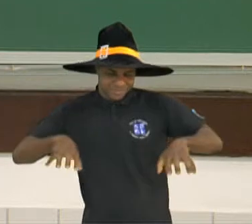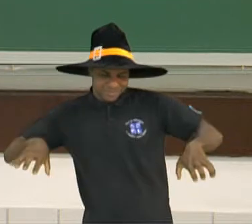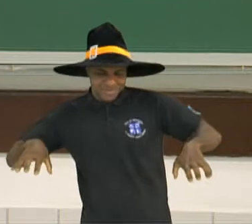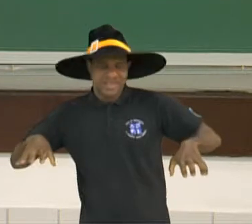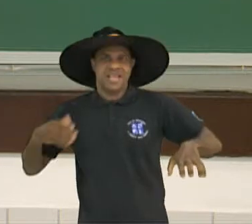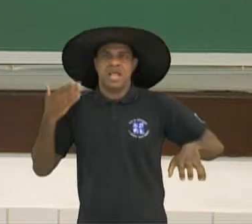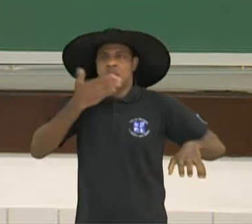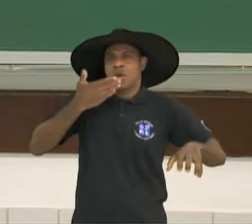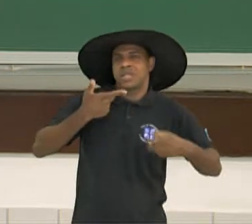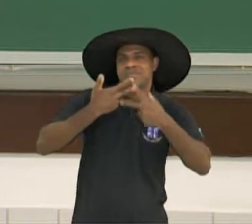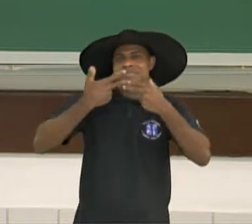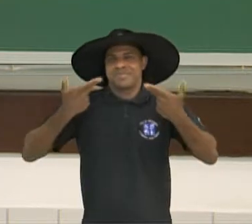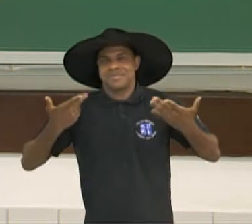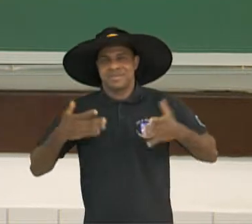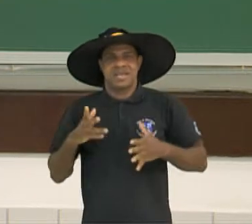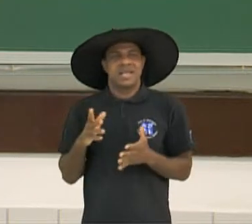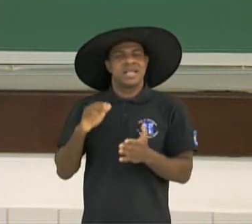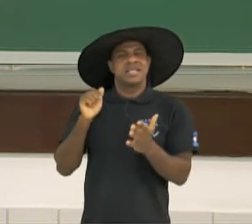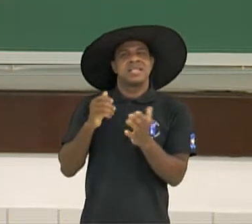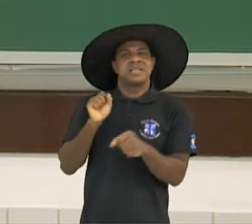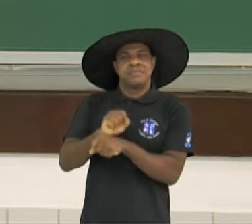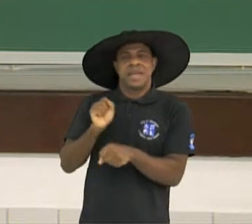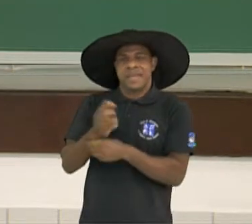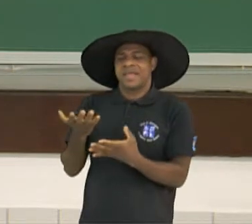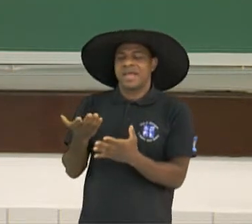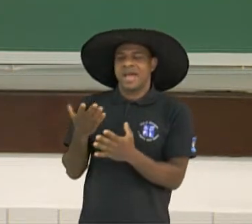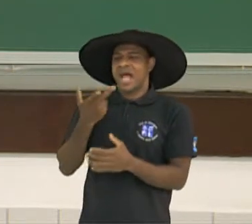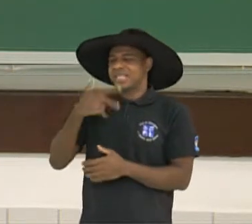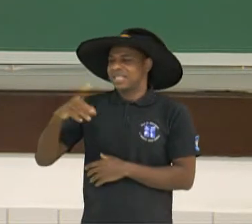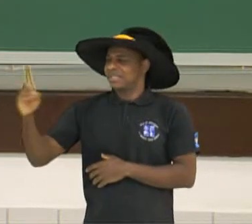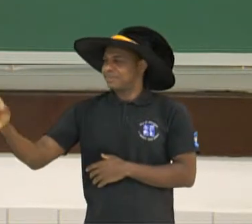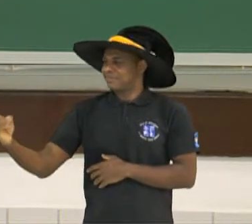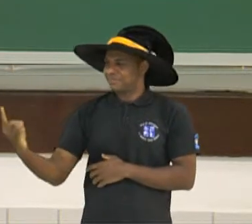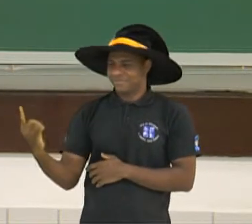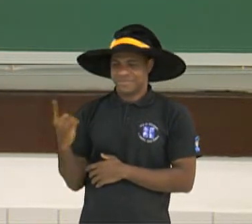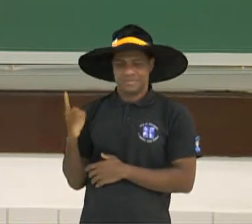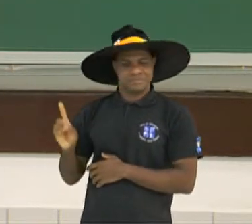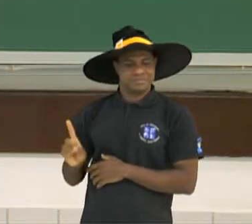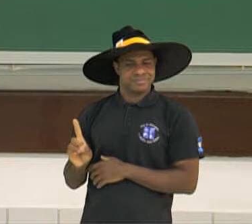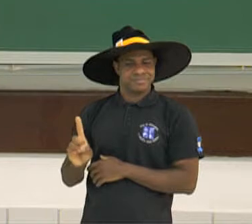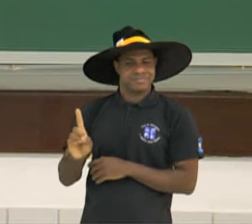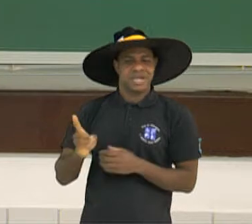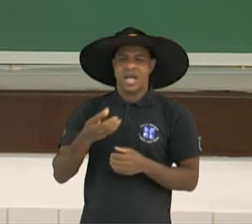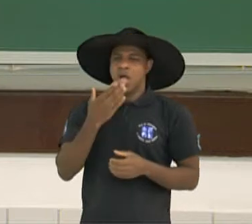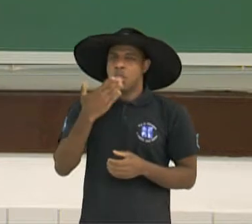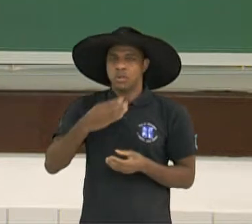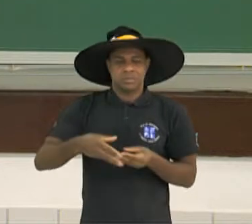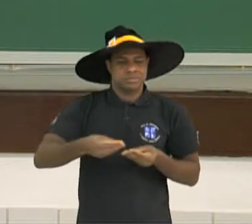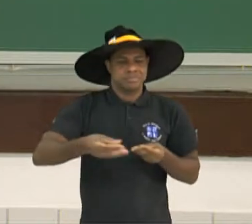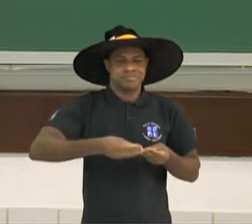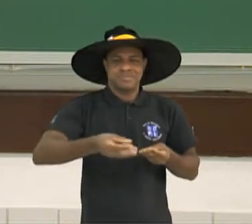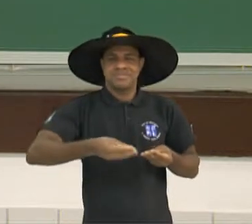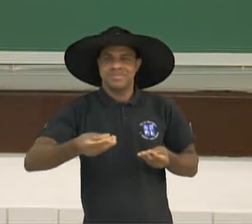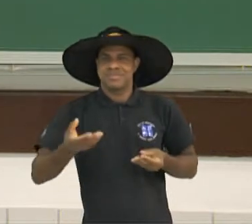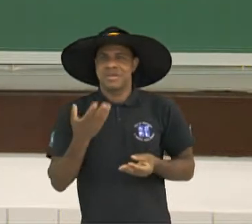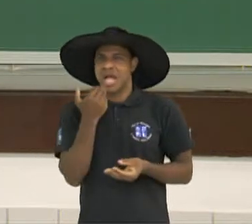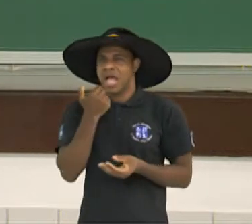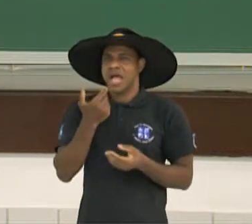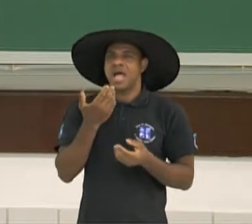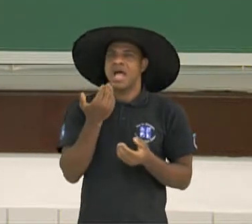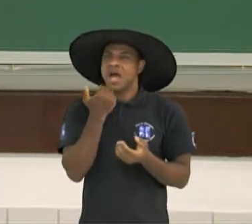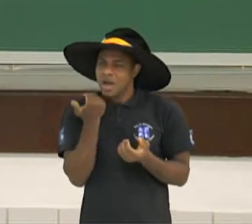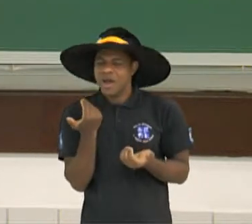as crianças, passando de casa em casa pedindo doces que eles distribuem. Aqui no Brasil, alguns condomínios, algumas